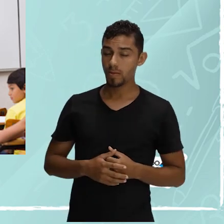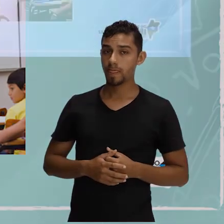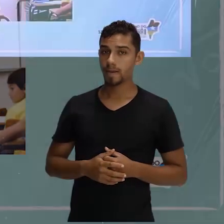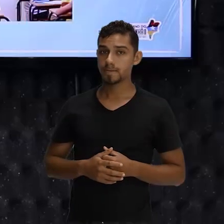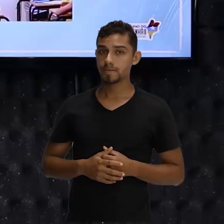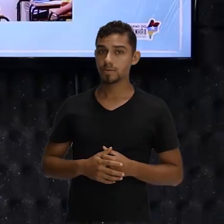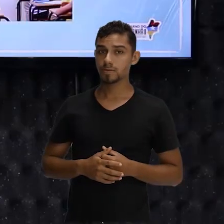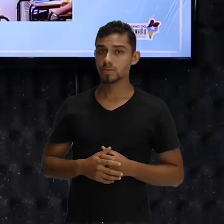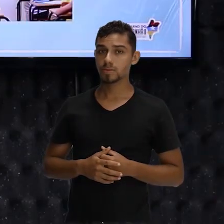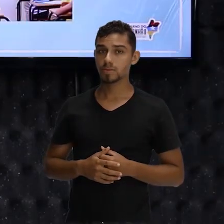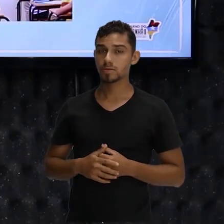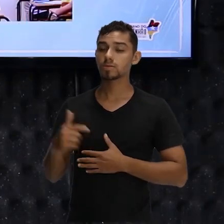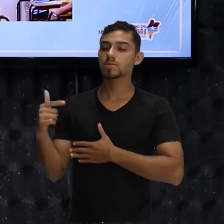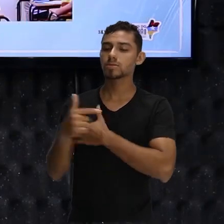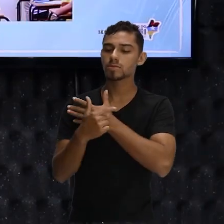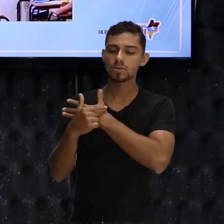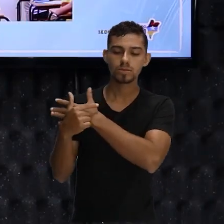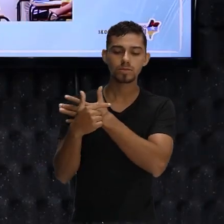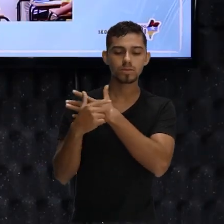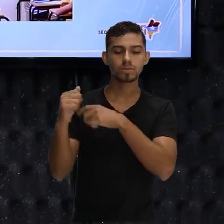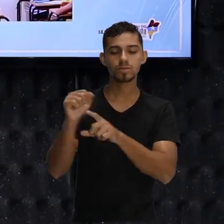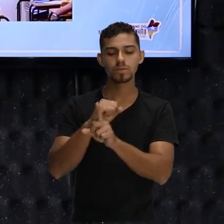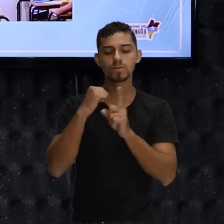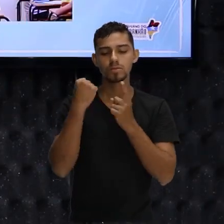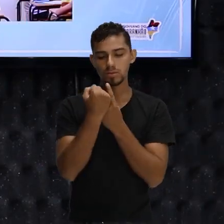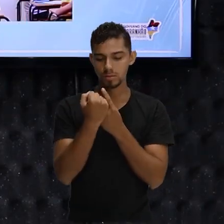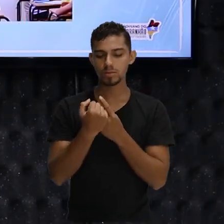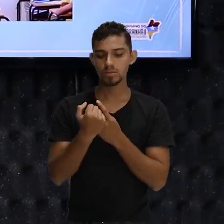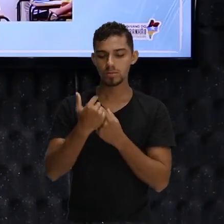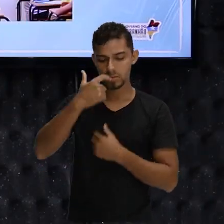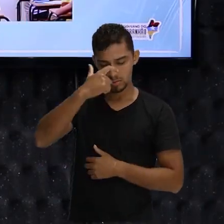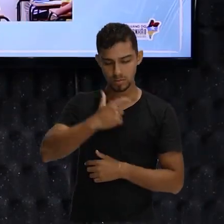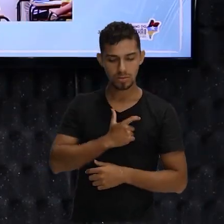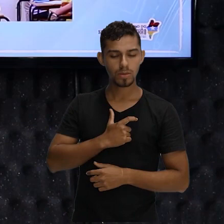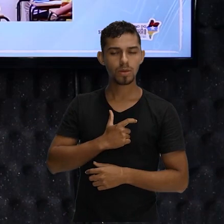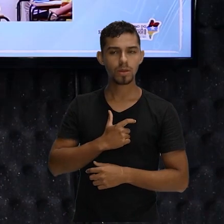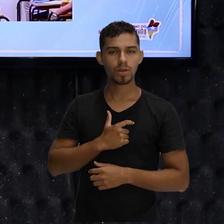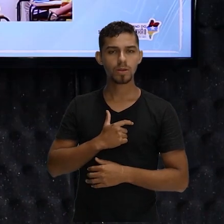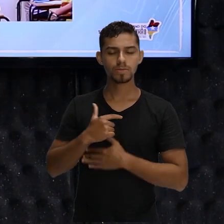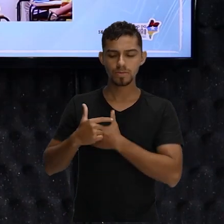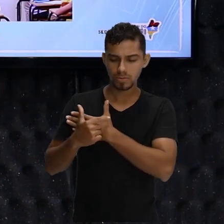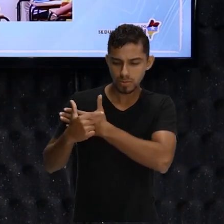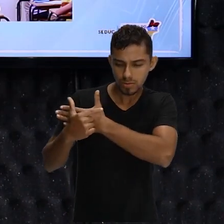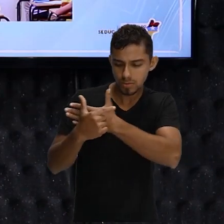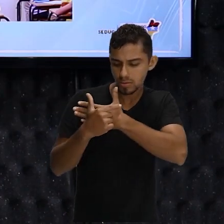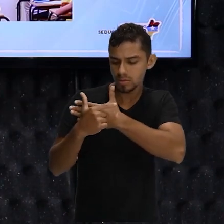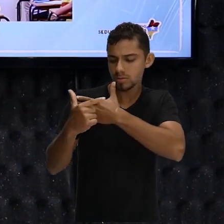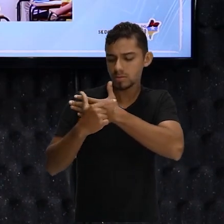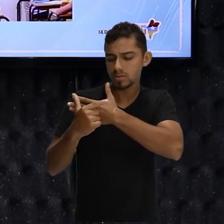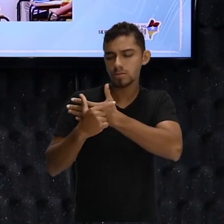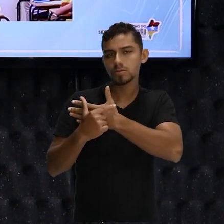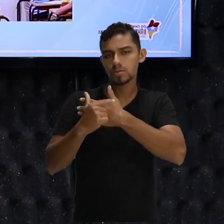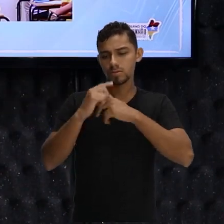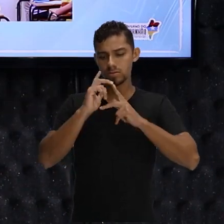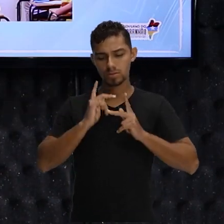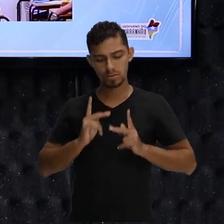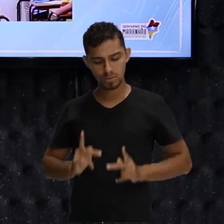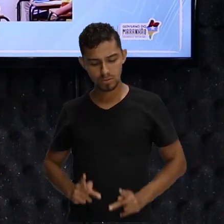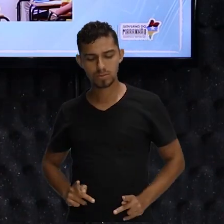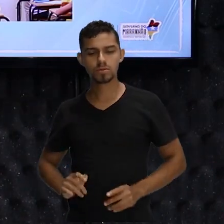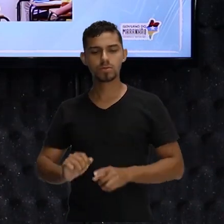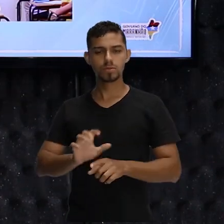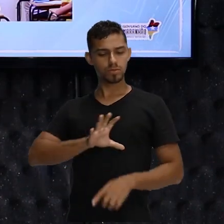sociais? Papéis sociais. Papel social tem a ver com a função, o comportamento,